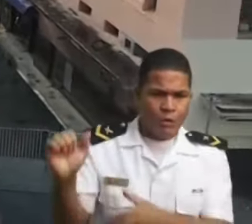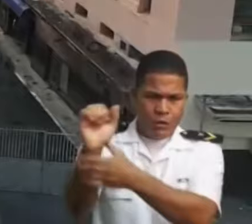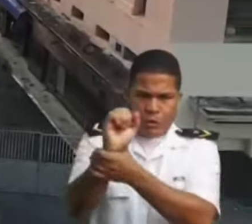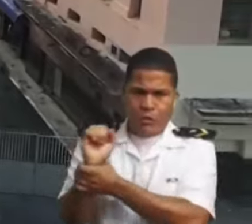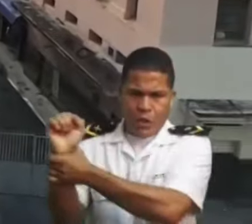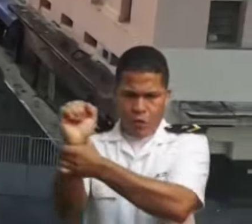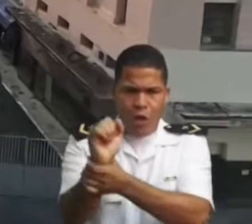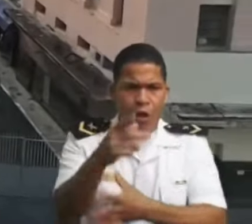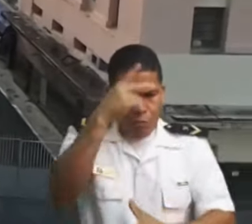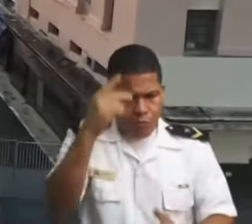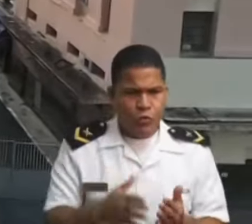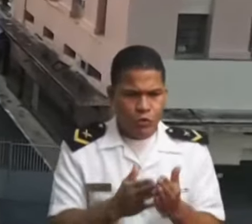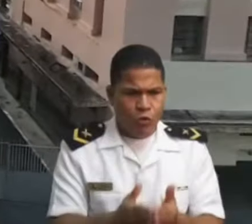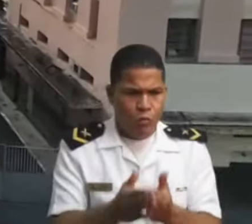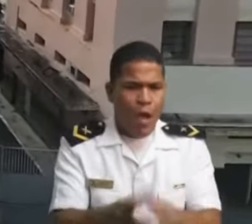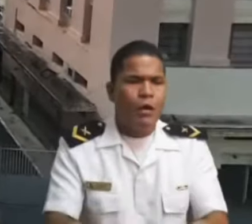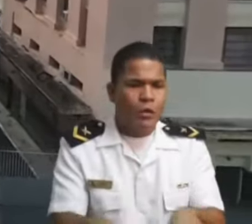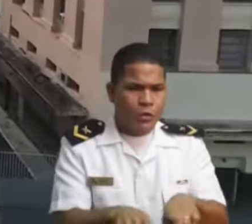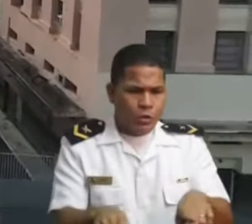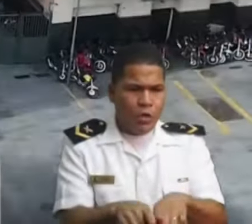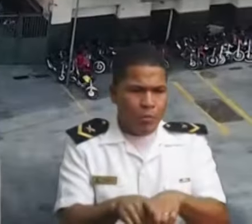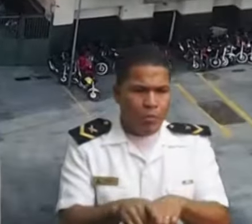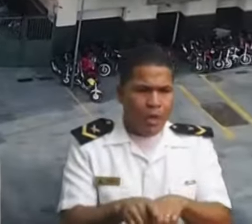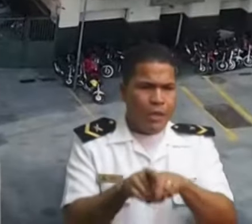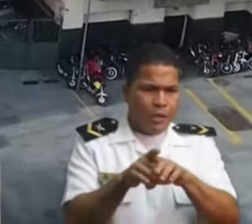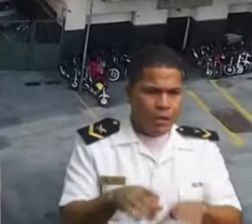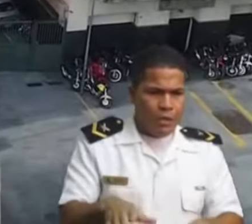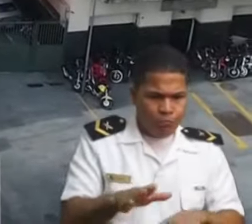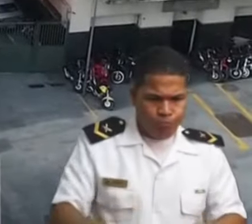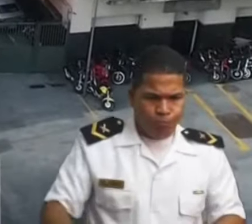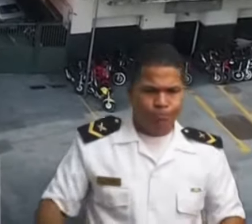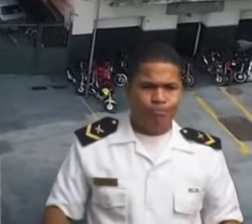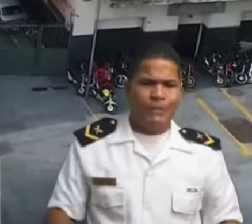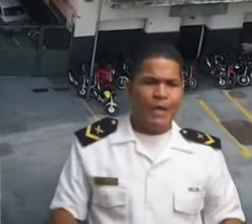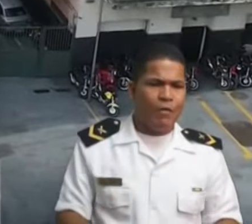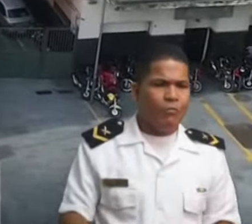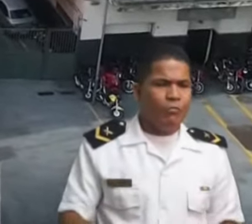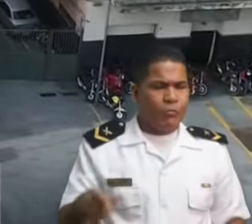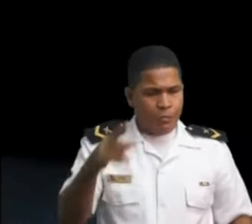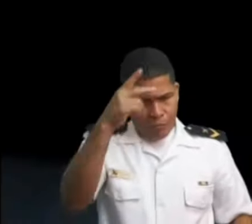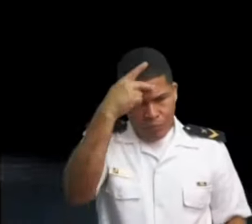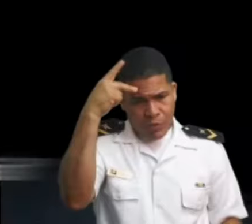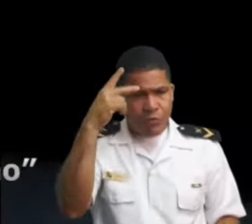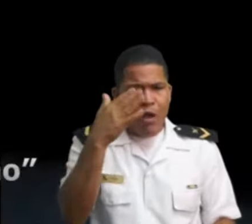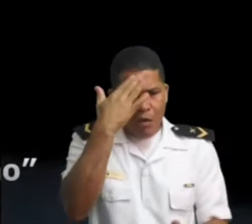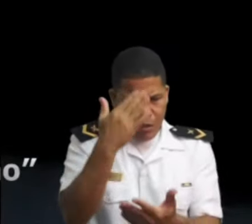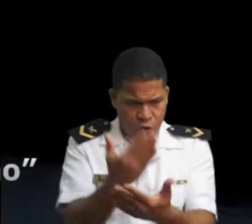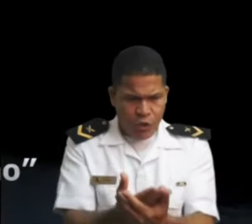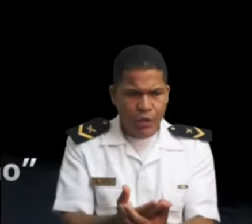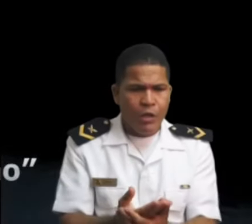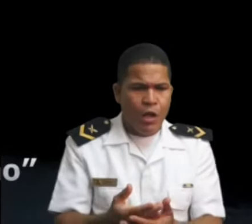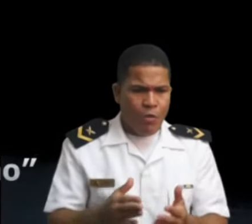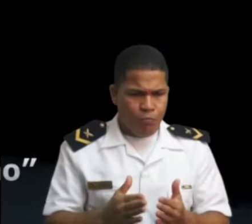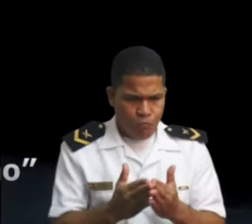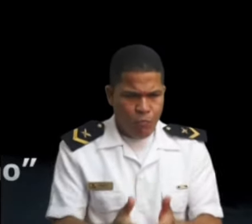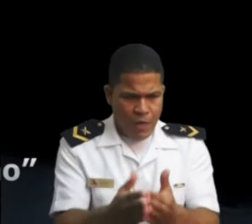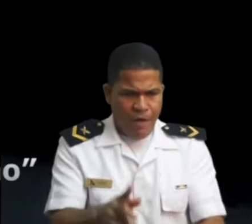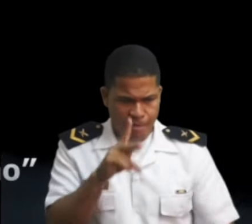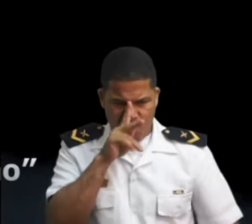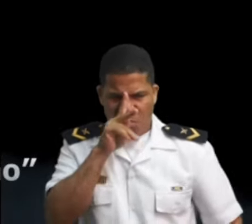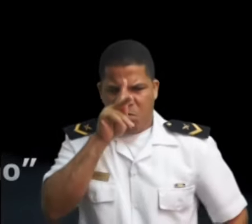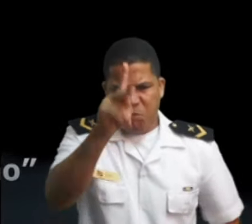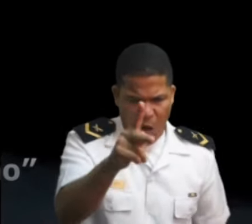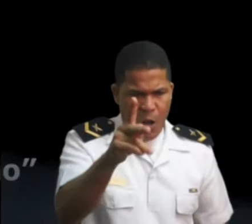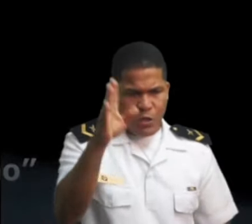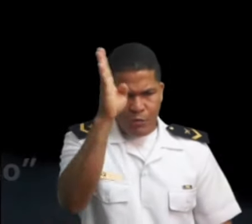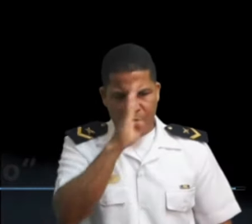os empreendedores e investidores que creem em uma marinha mercante forte no Brasil. Tribunal Marítimo, justiça e